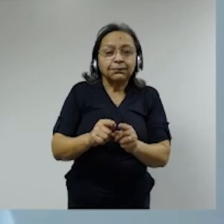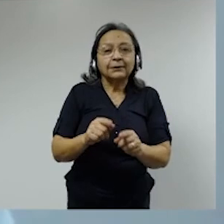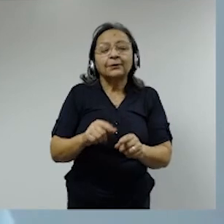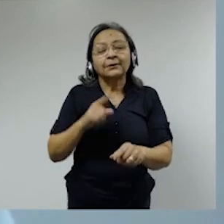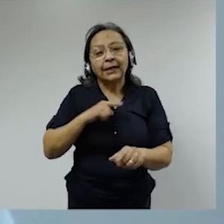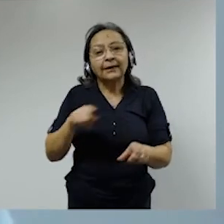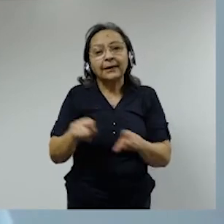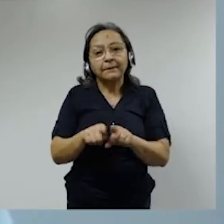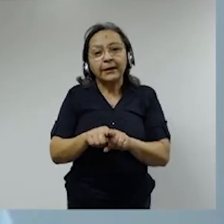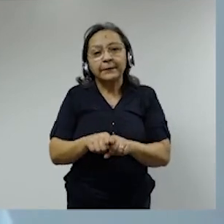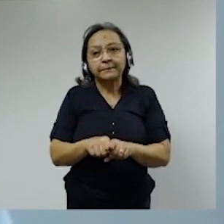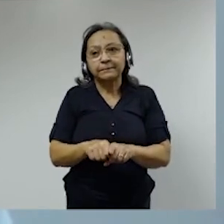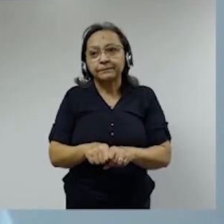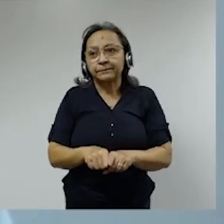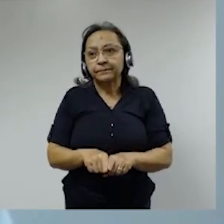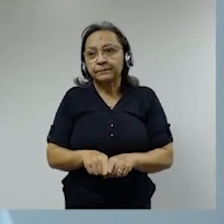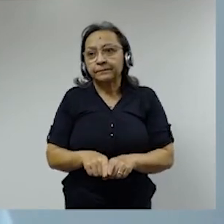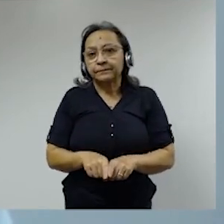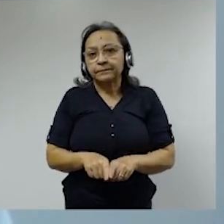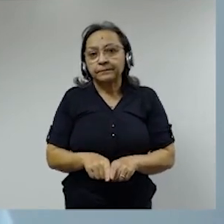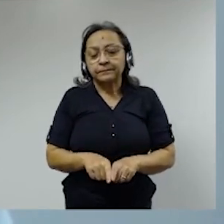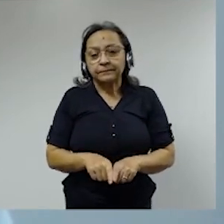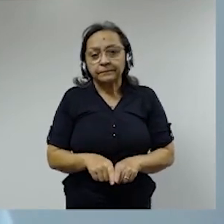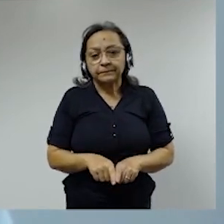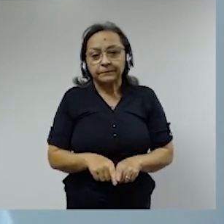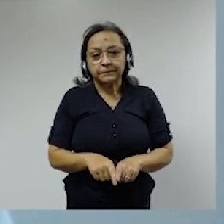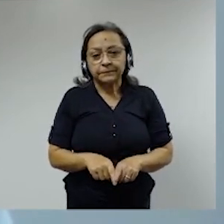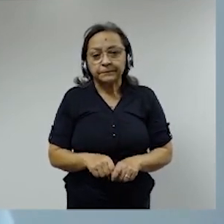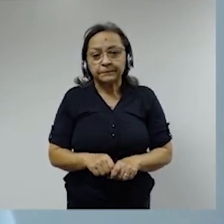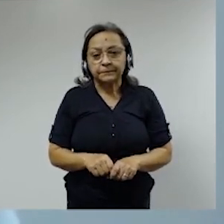temos a questão dos acordos. 6 minutos.